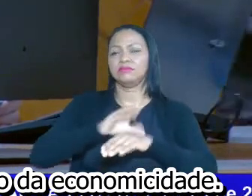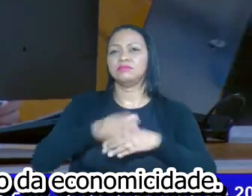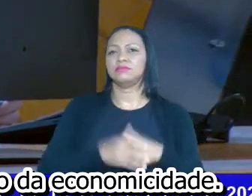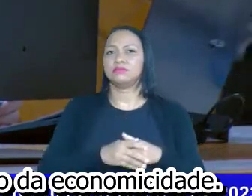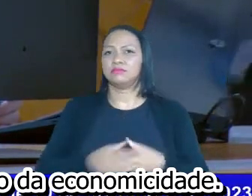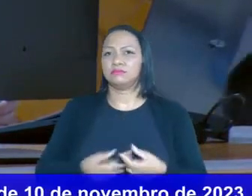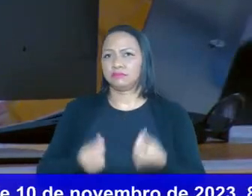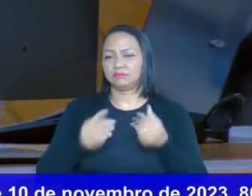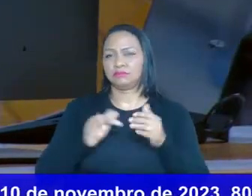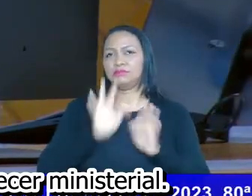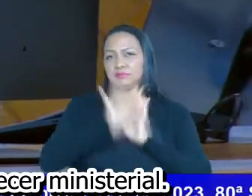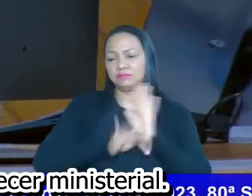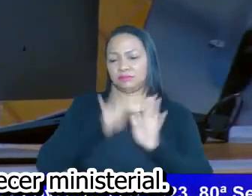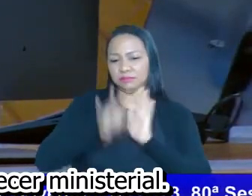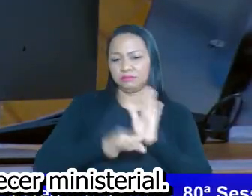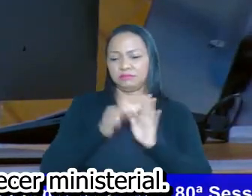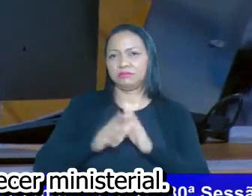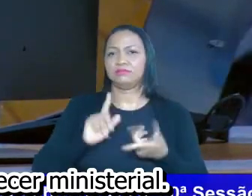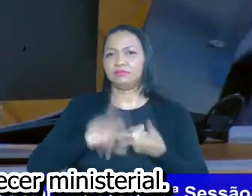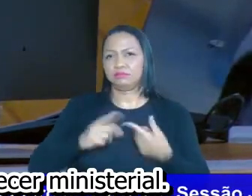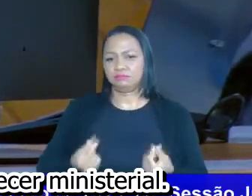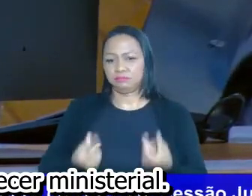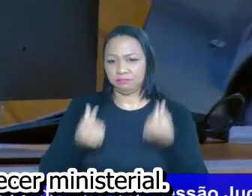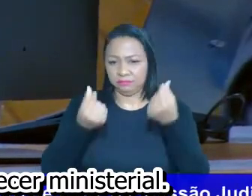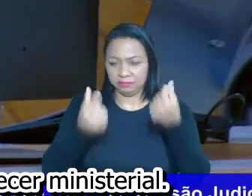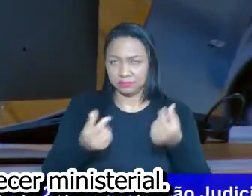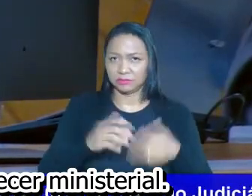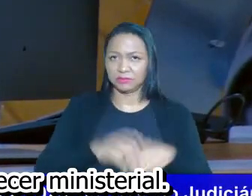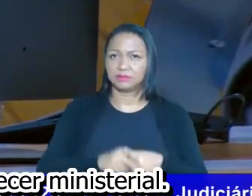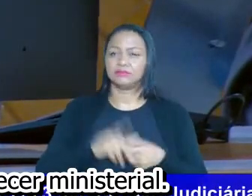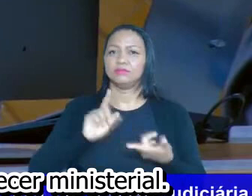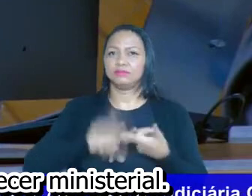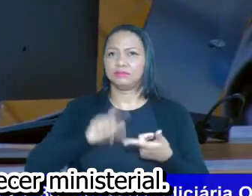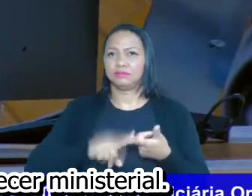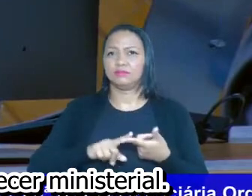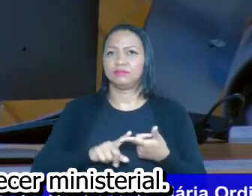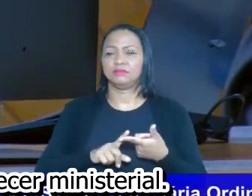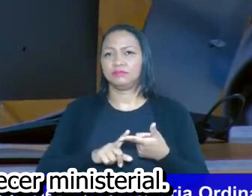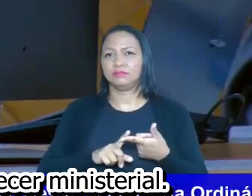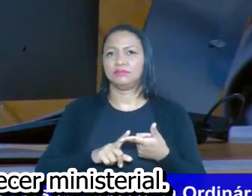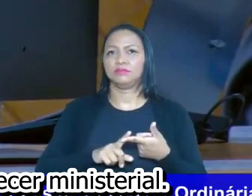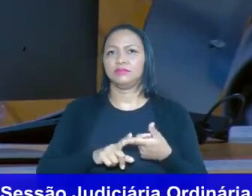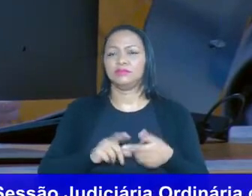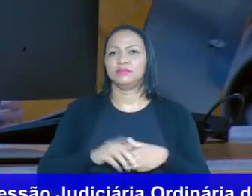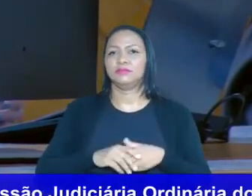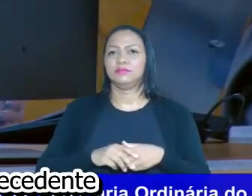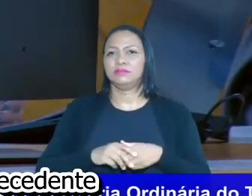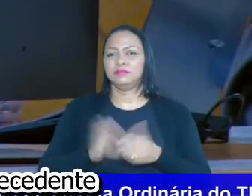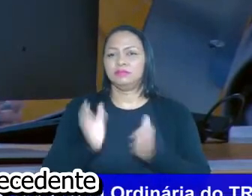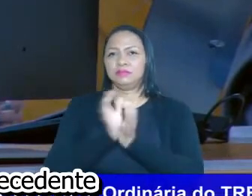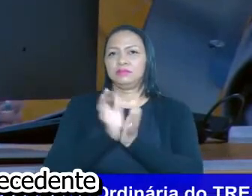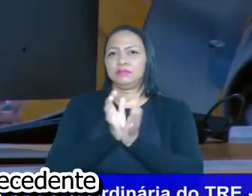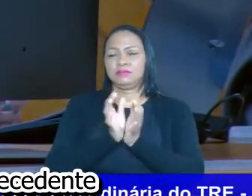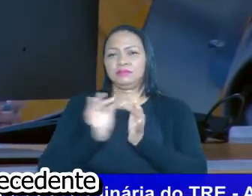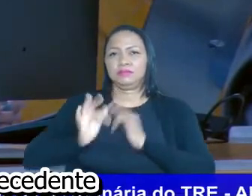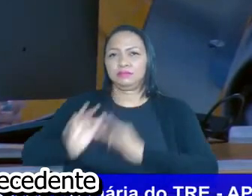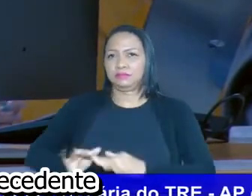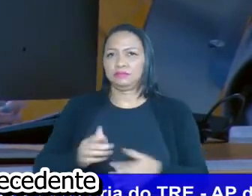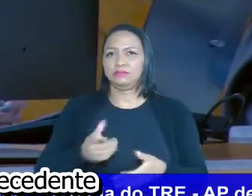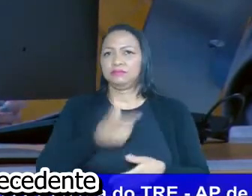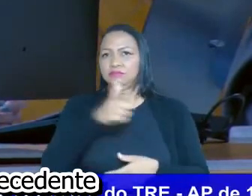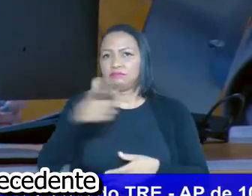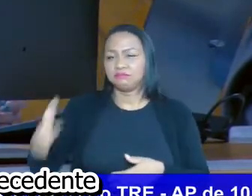da economicidade. Então, com relação a essa argumentação trazida em parecer ministerial, eu destaco de início que